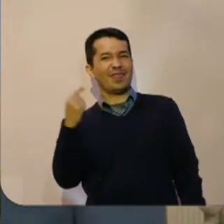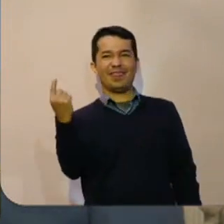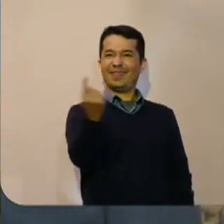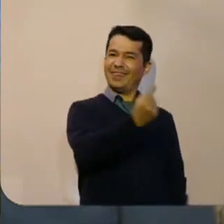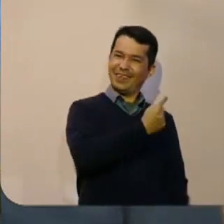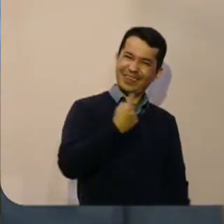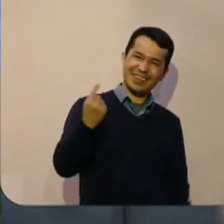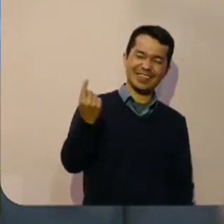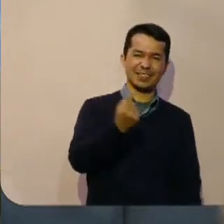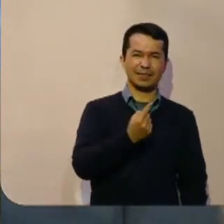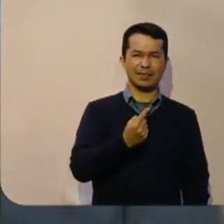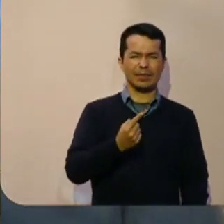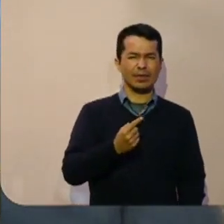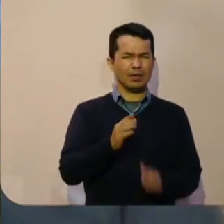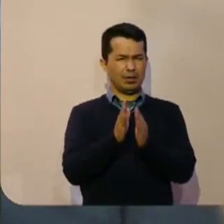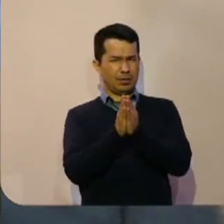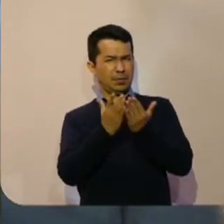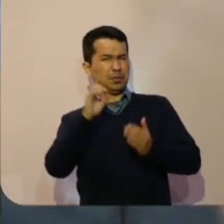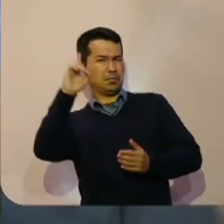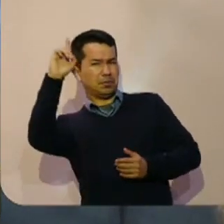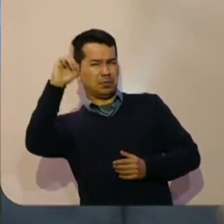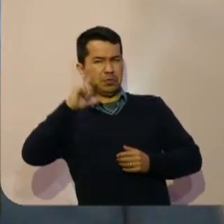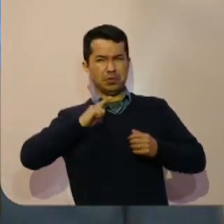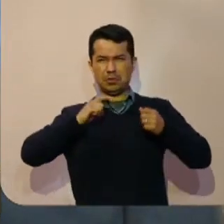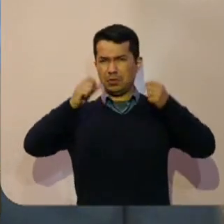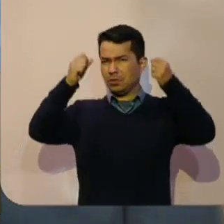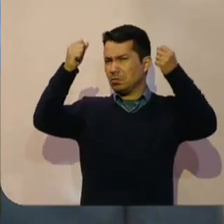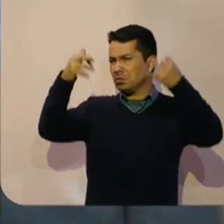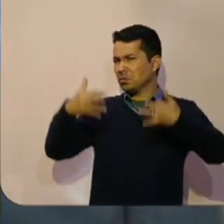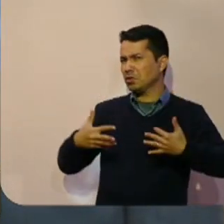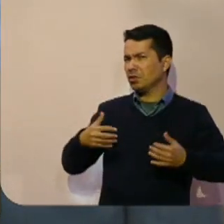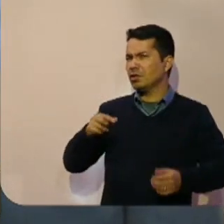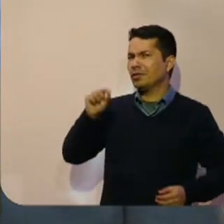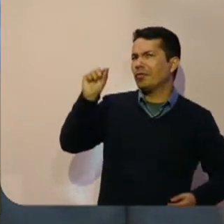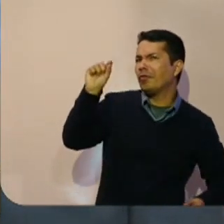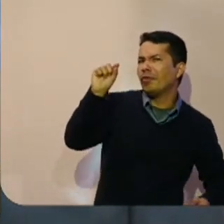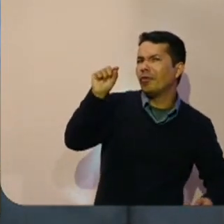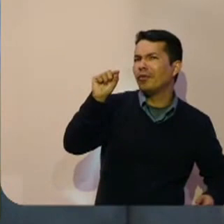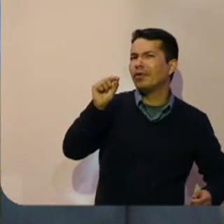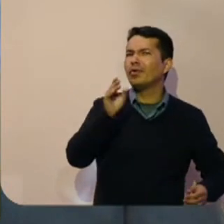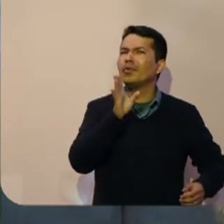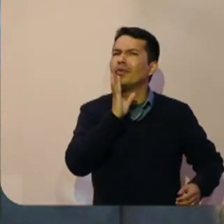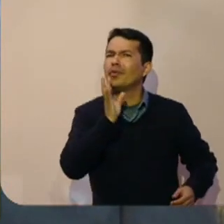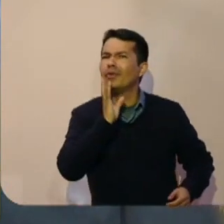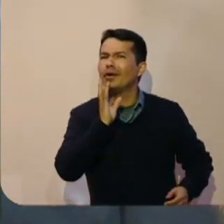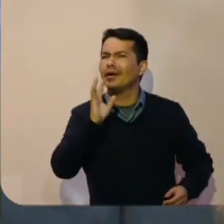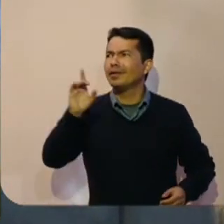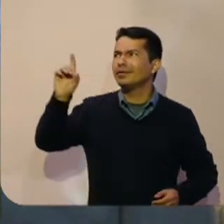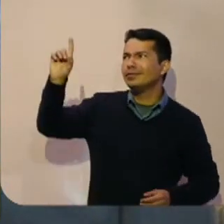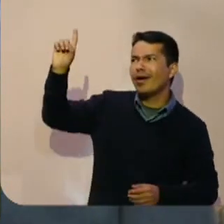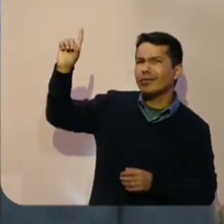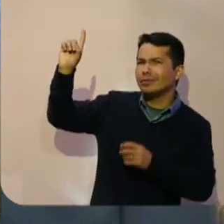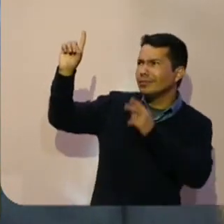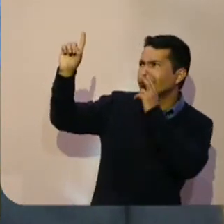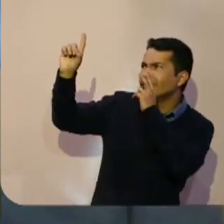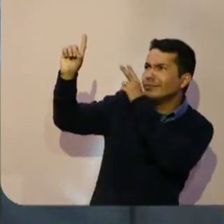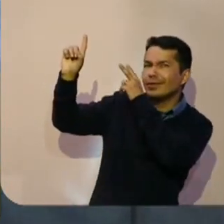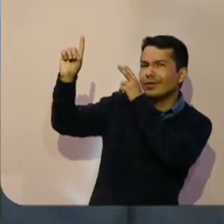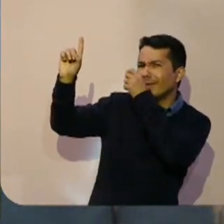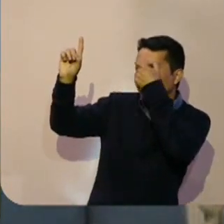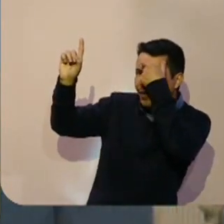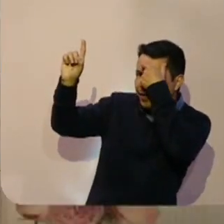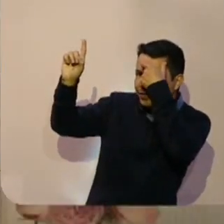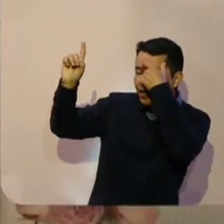quem conheceu a mente do Senhor para que o possa instruir? Nós, porém, temos a mente